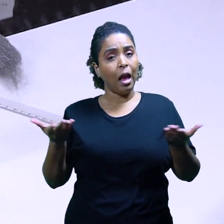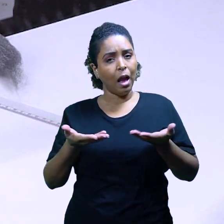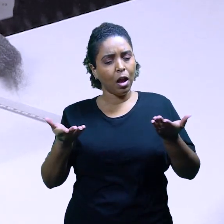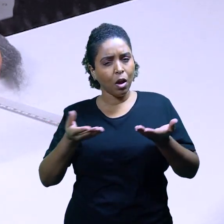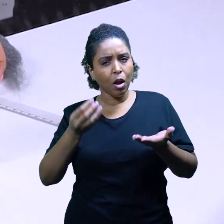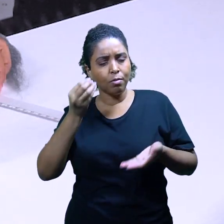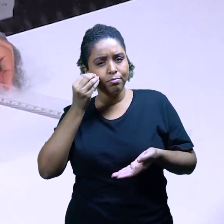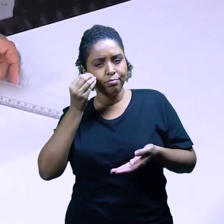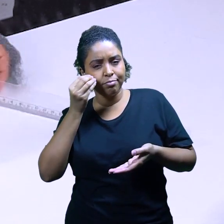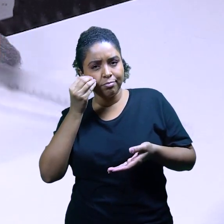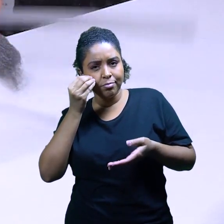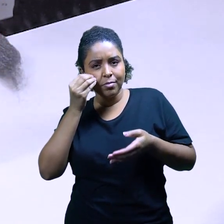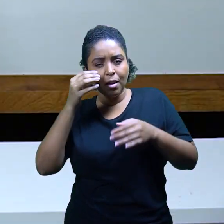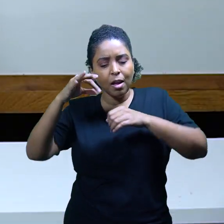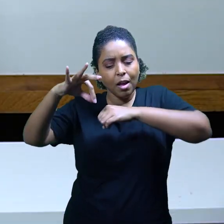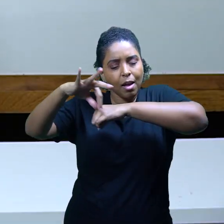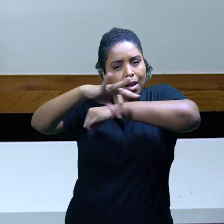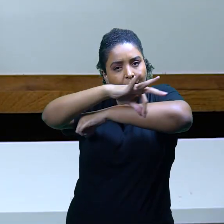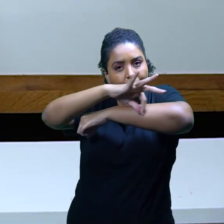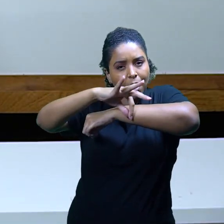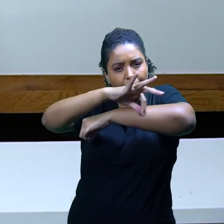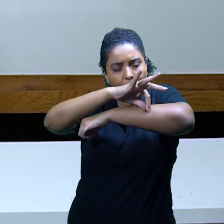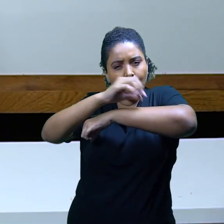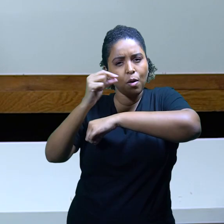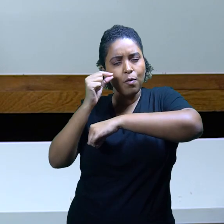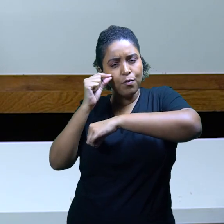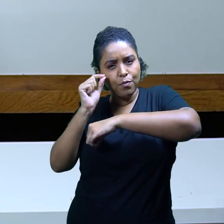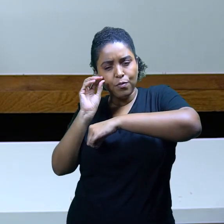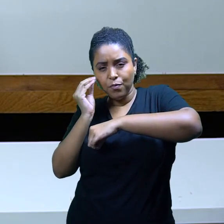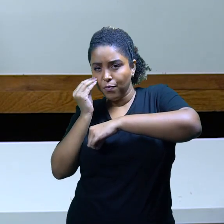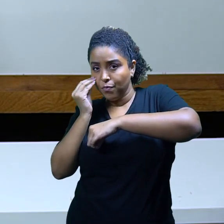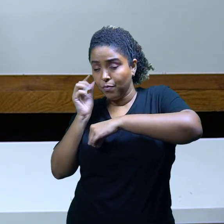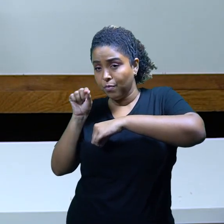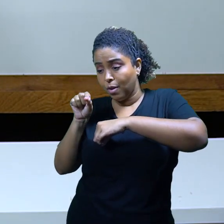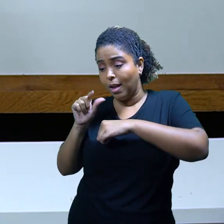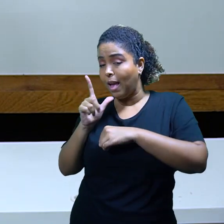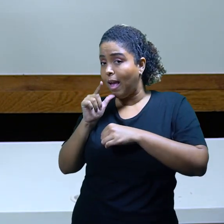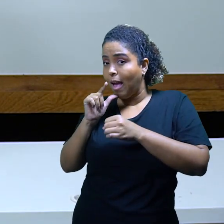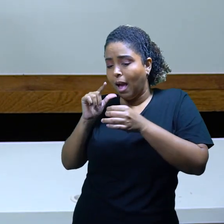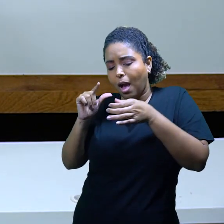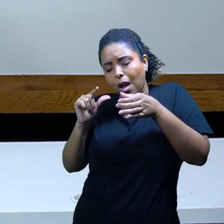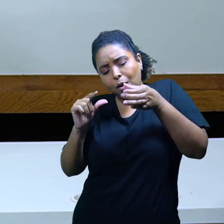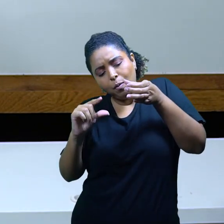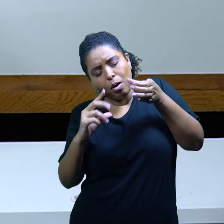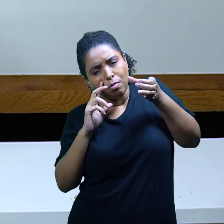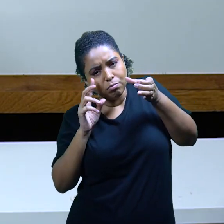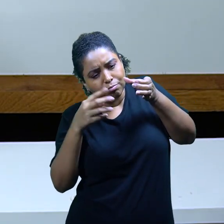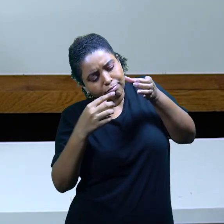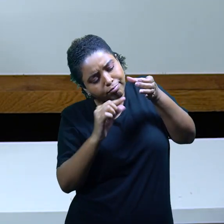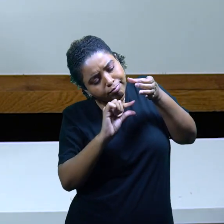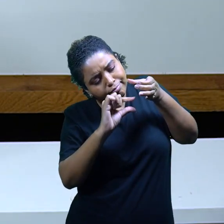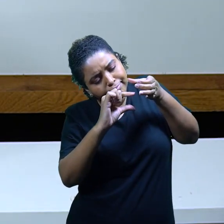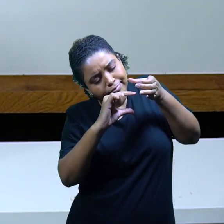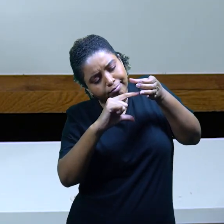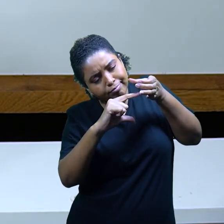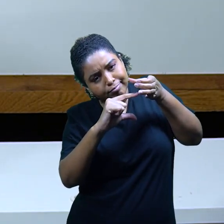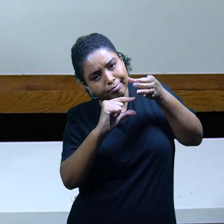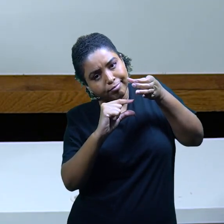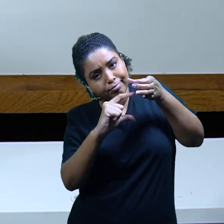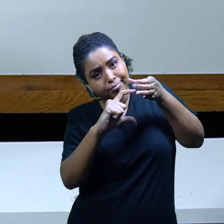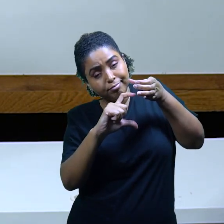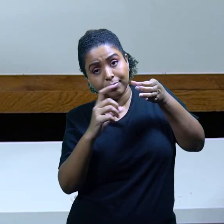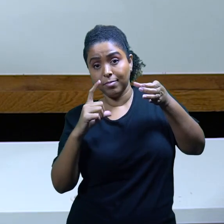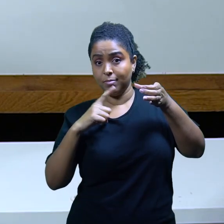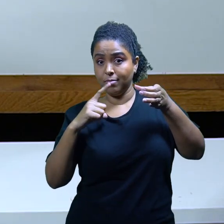E aí você vai pegar a régua e vai medir a altura da água que ela alcançou ao você